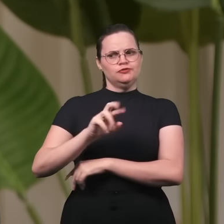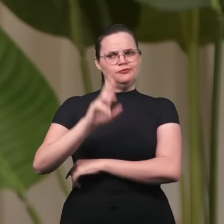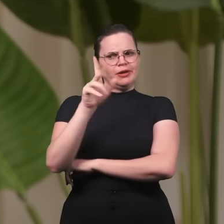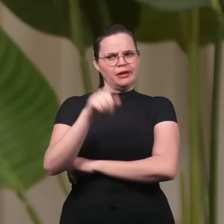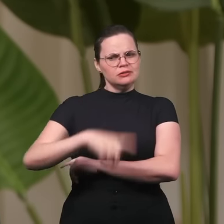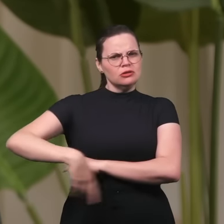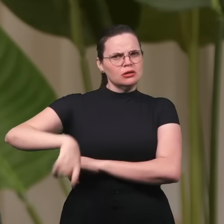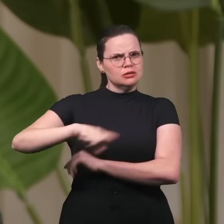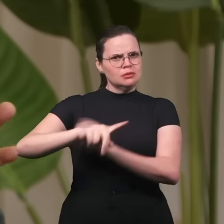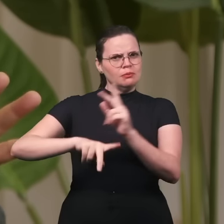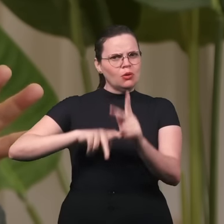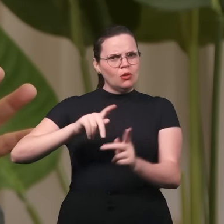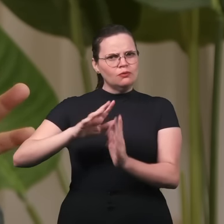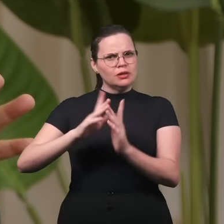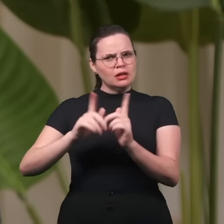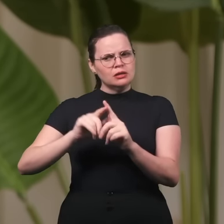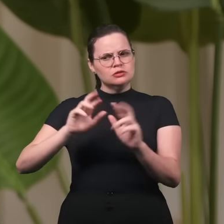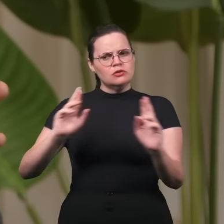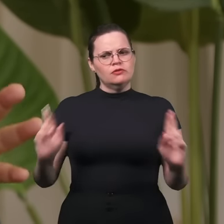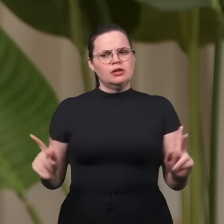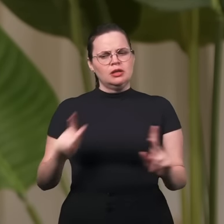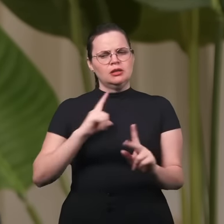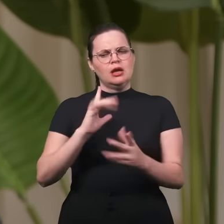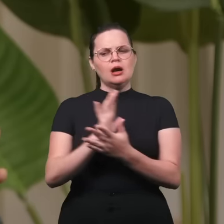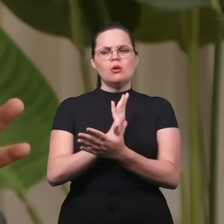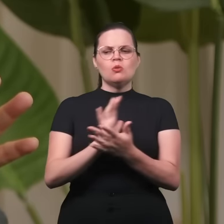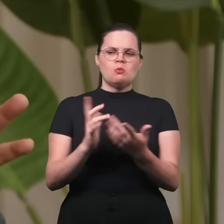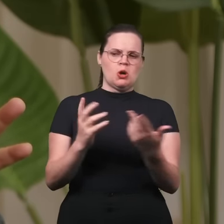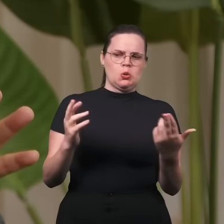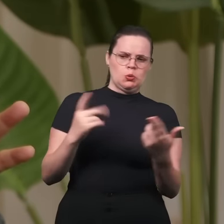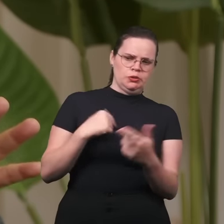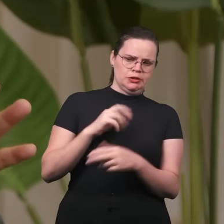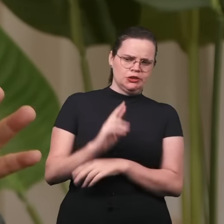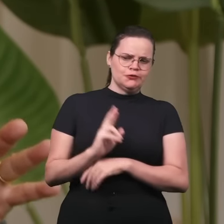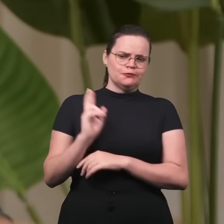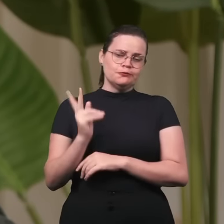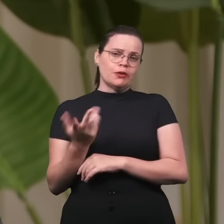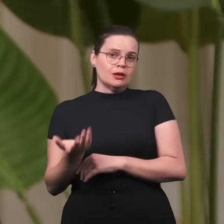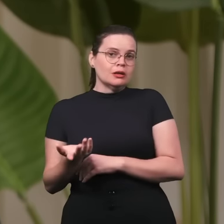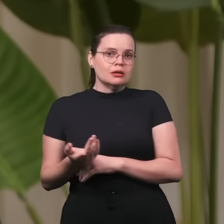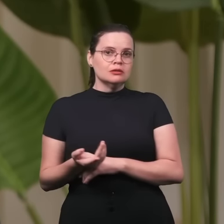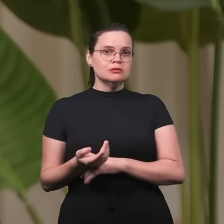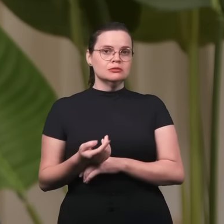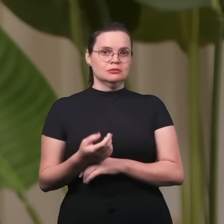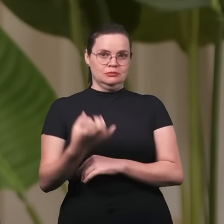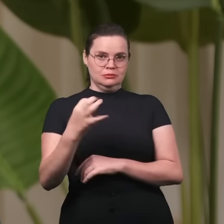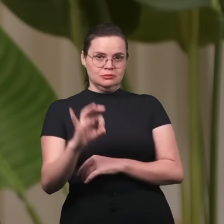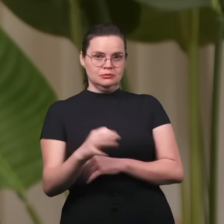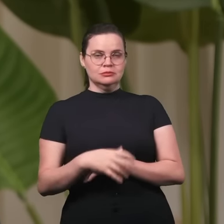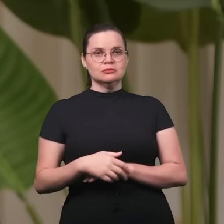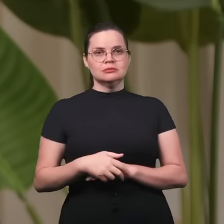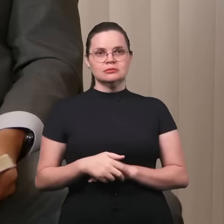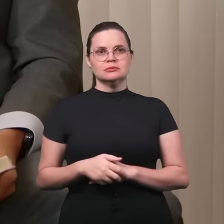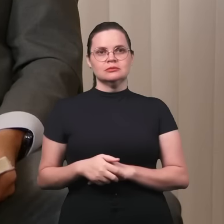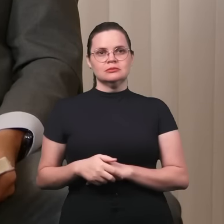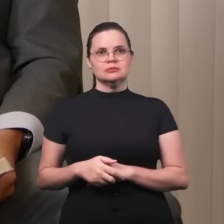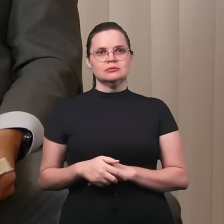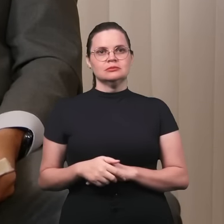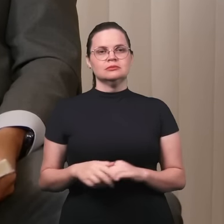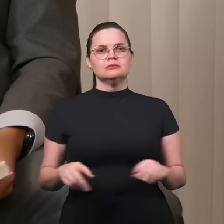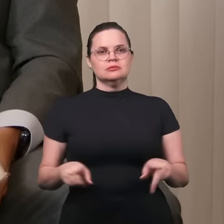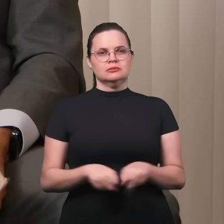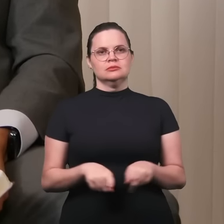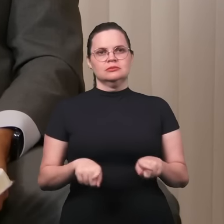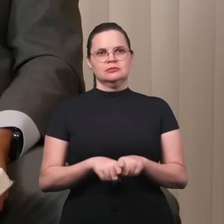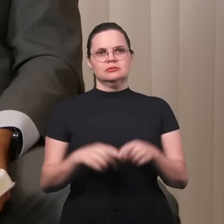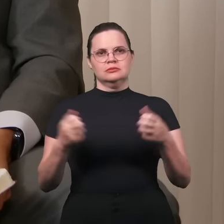Esse povo é diferente. Tem alguma coisa que é diferente, não é verdade, pastor Emerson? É verdade. Até